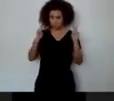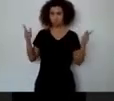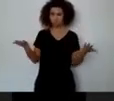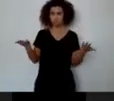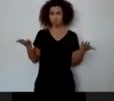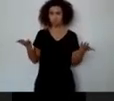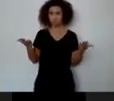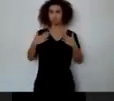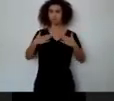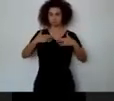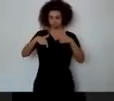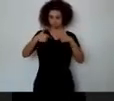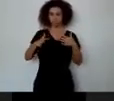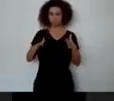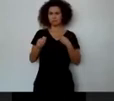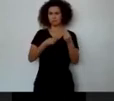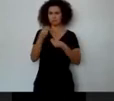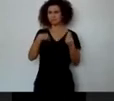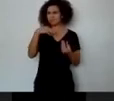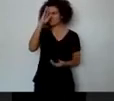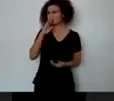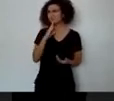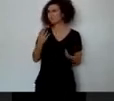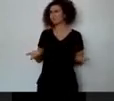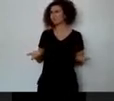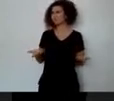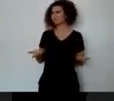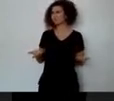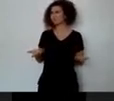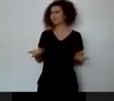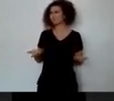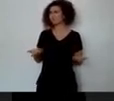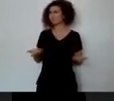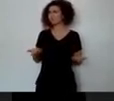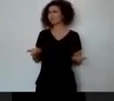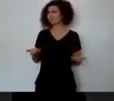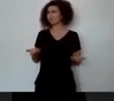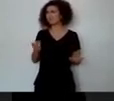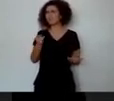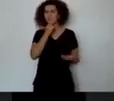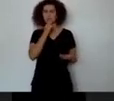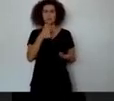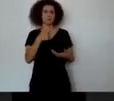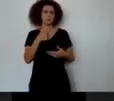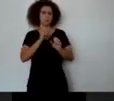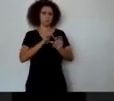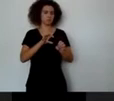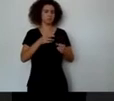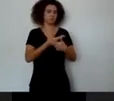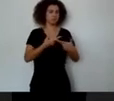Então, como assim o trabalho dos produtores de conteúdo, de conhecimento,